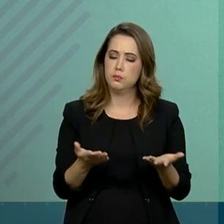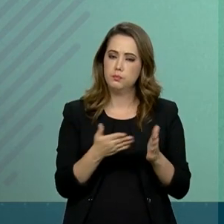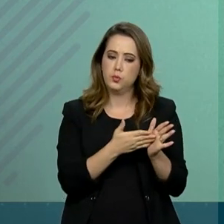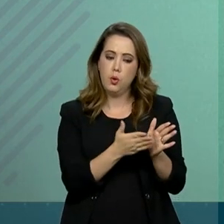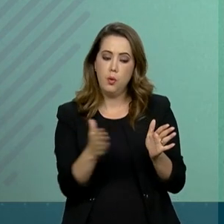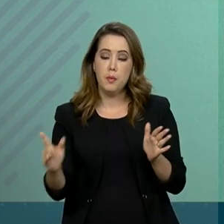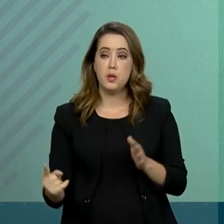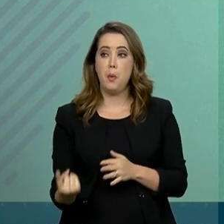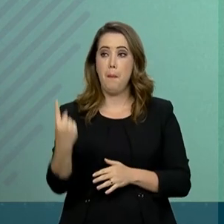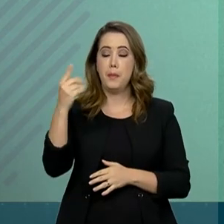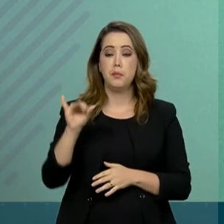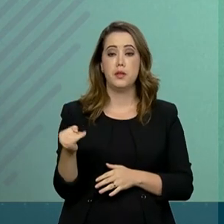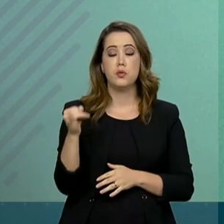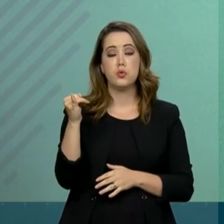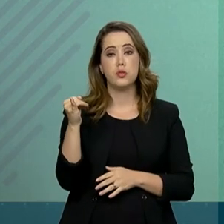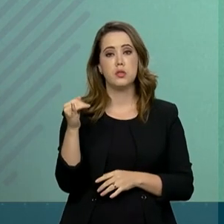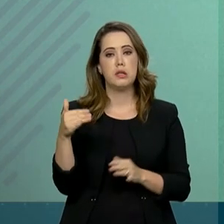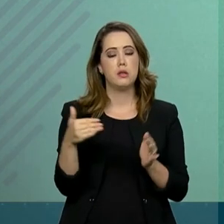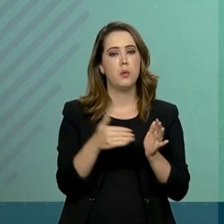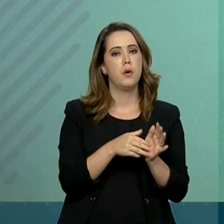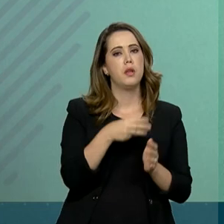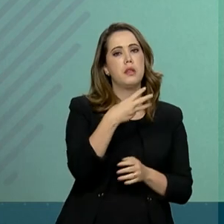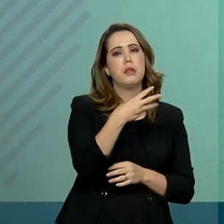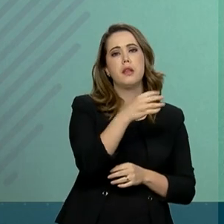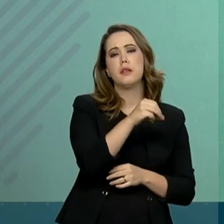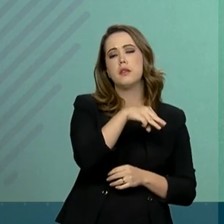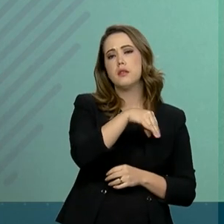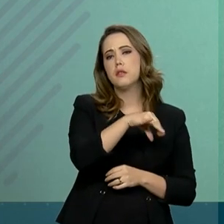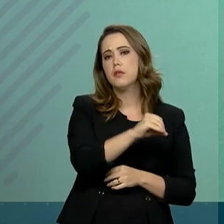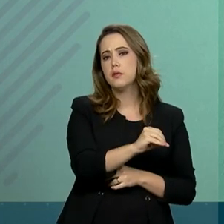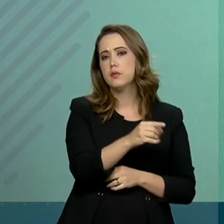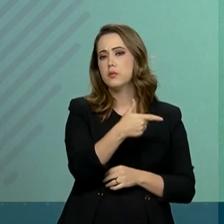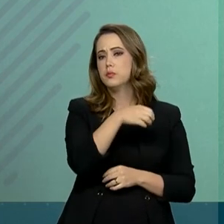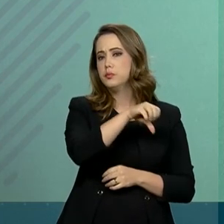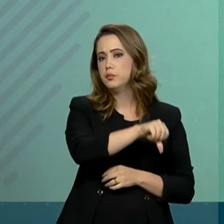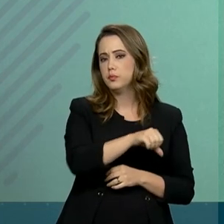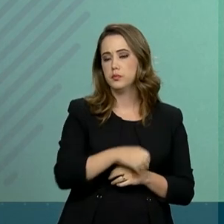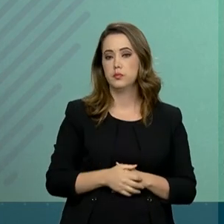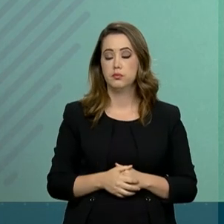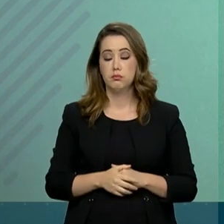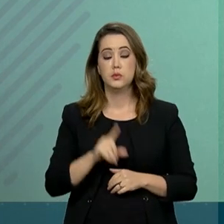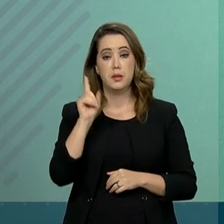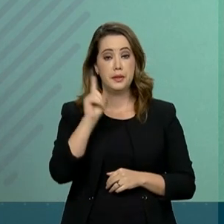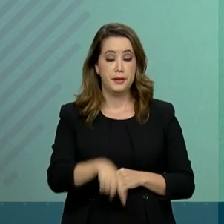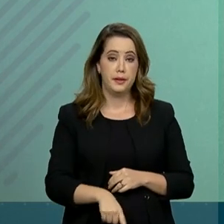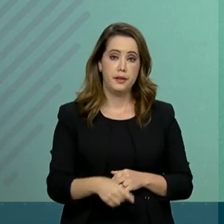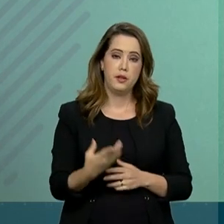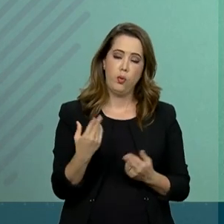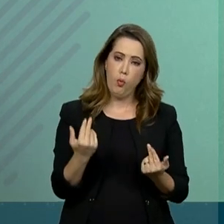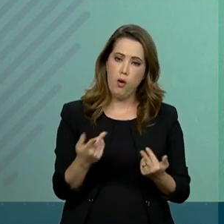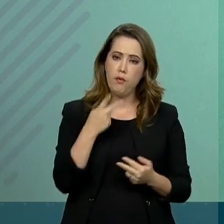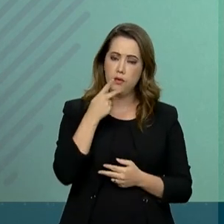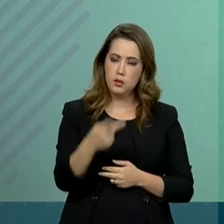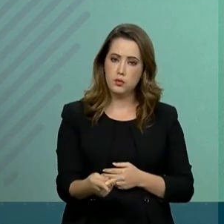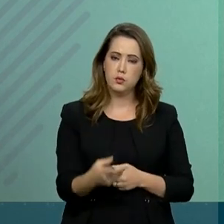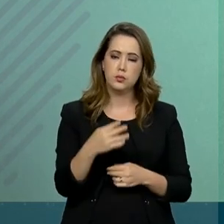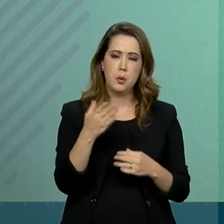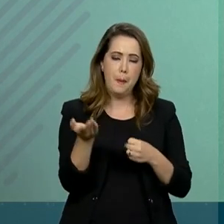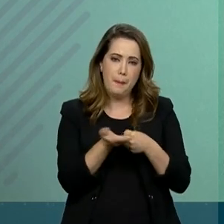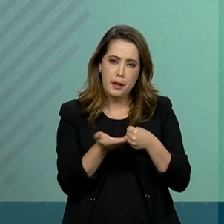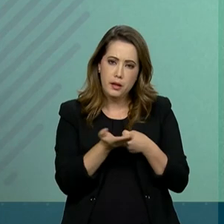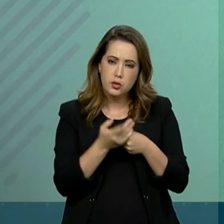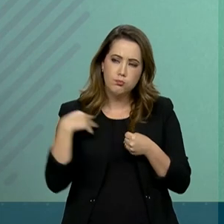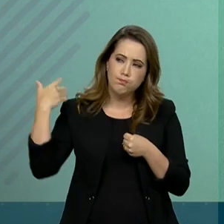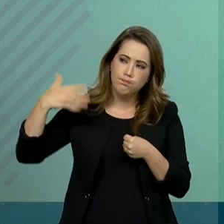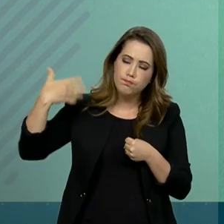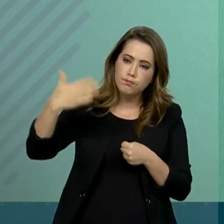de 1º de janeiro a 30 de maio de 2019 sendo como informação à média histórica